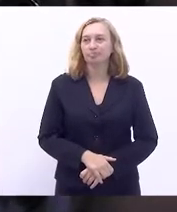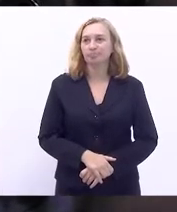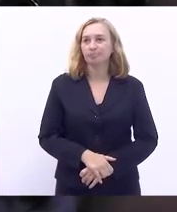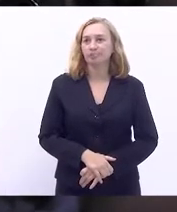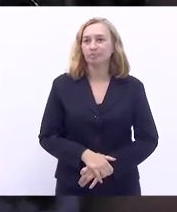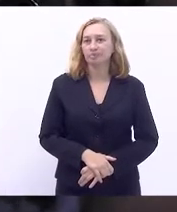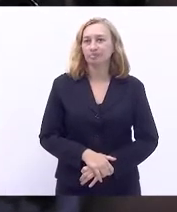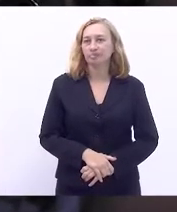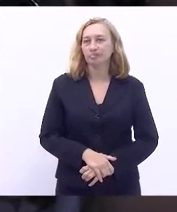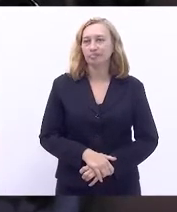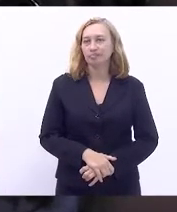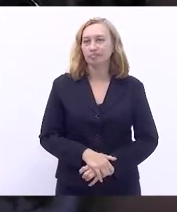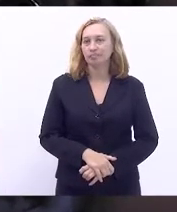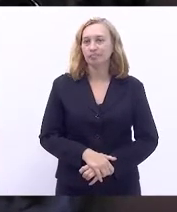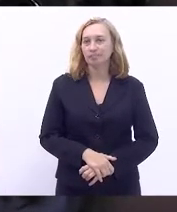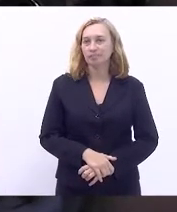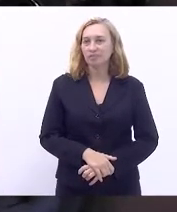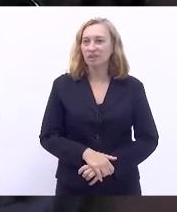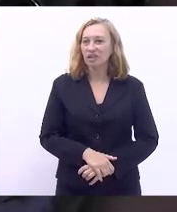Deputado Luiz Paulo.